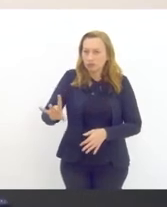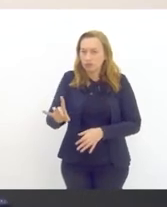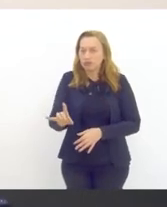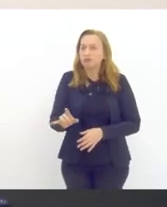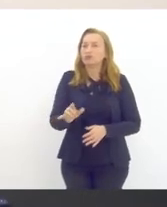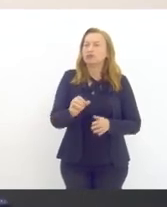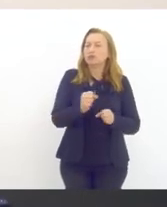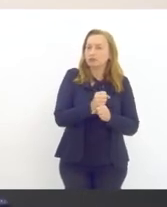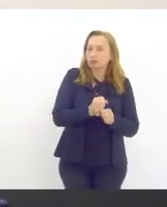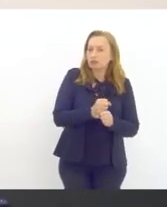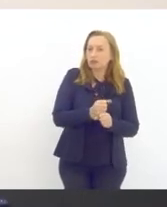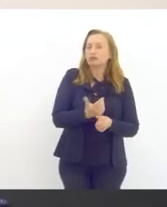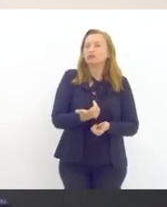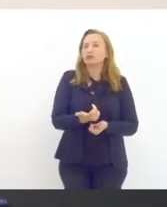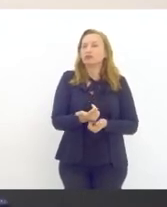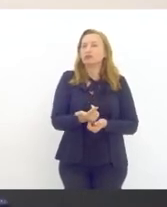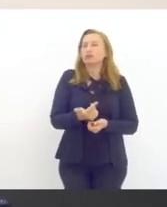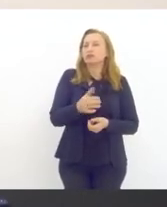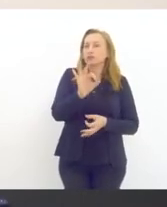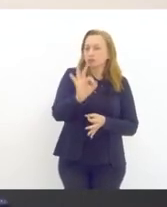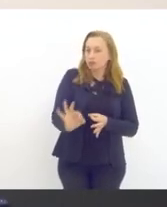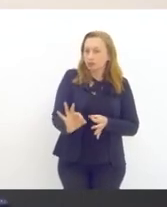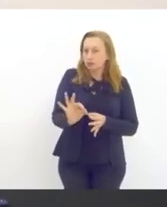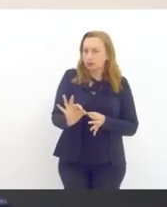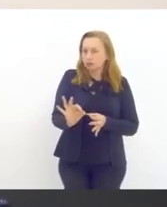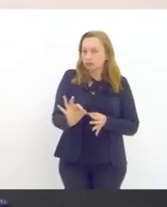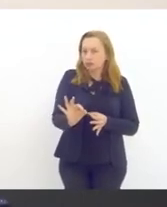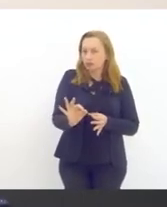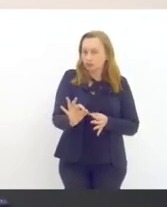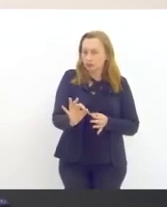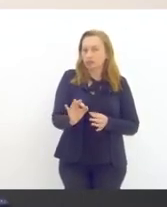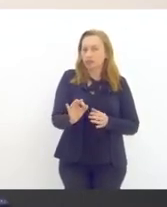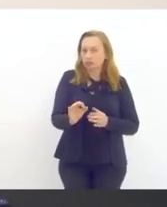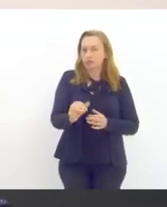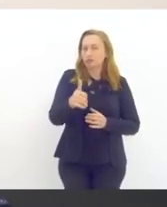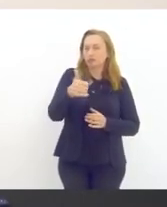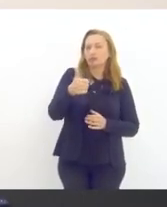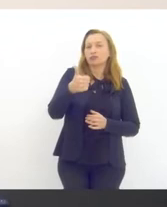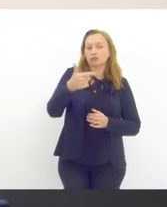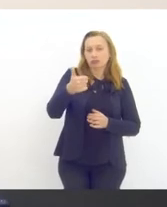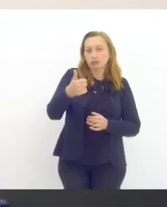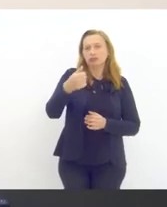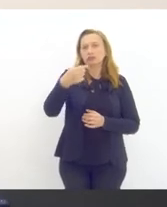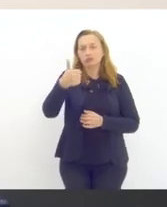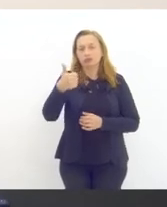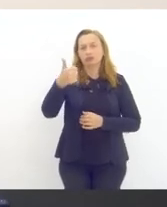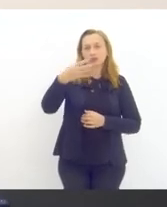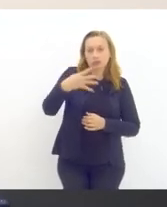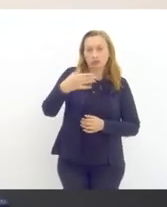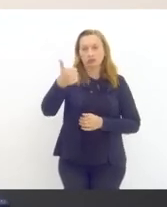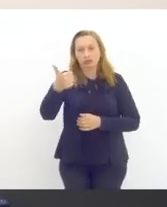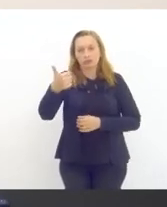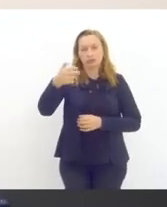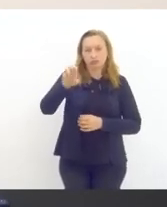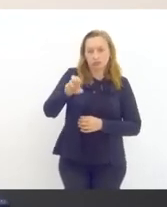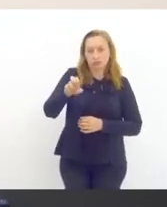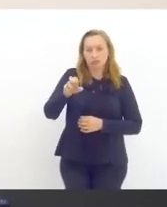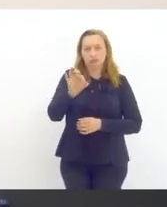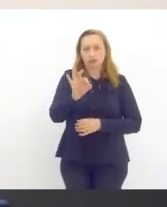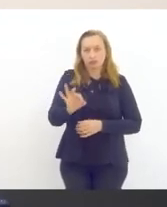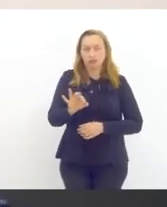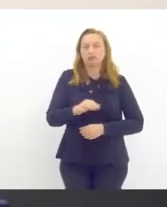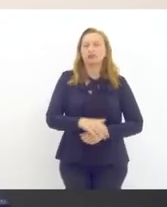o quinto ano, 15%. Com isso, ao invés de progredir em 6, você define em 5 anos a chegada nos 15.